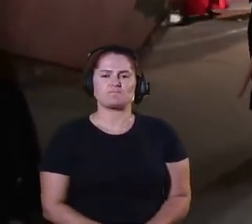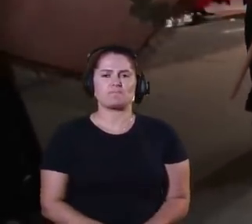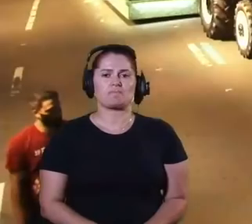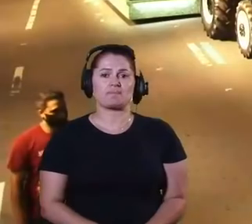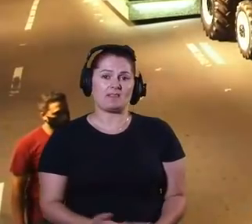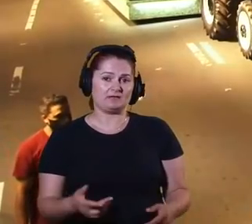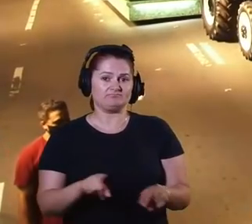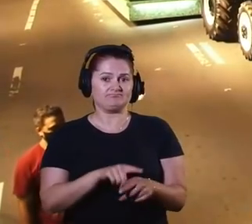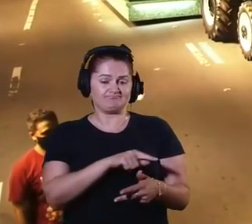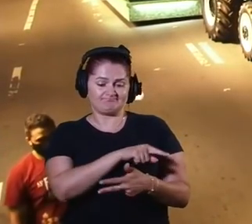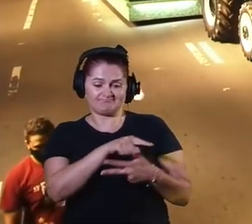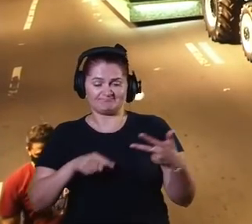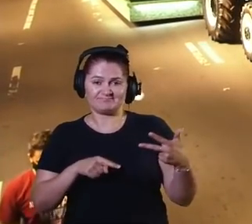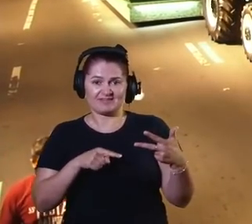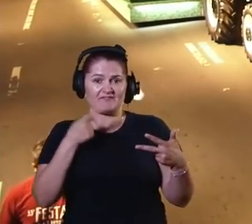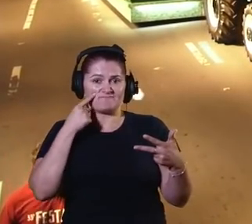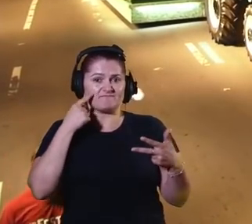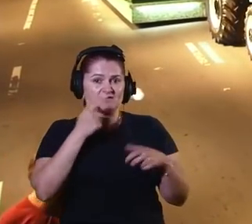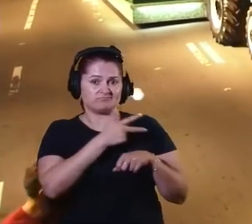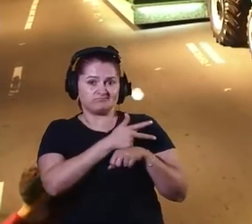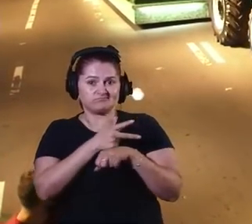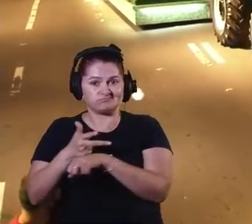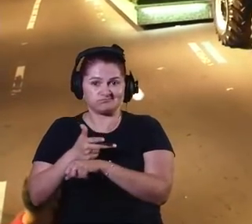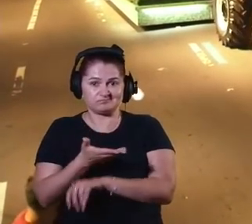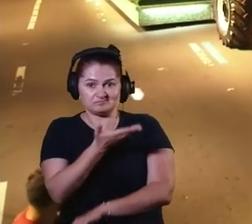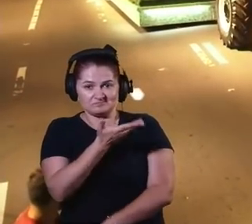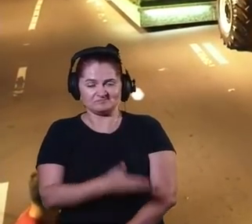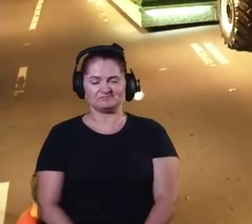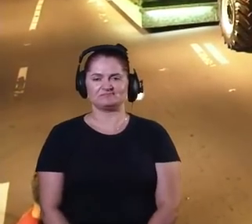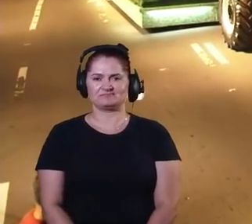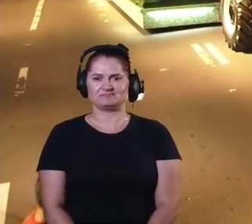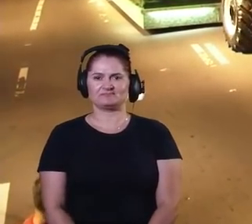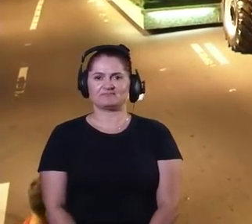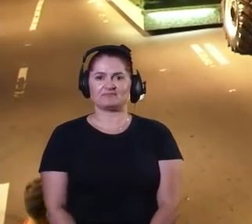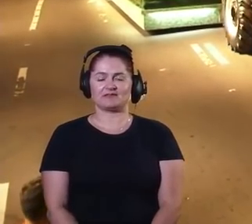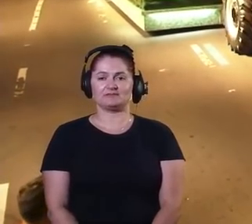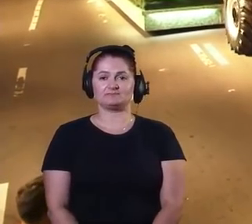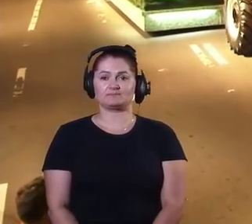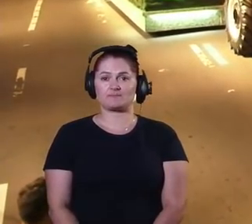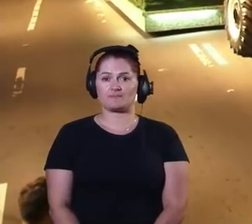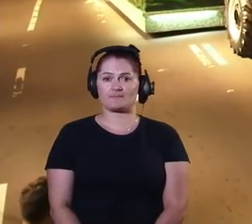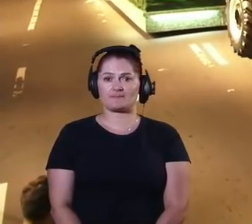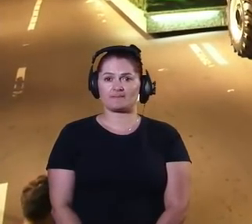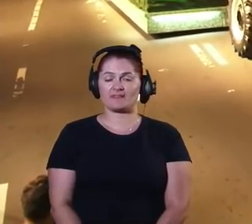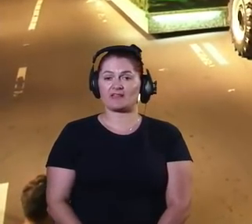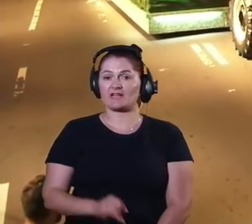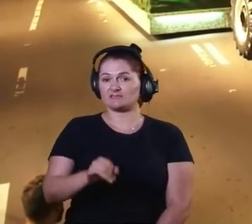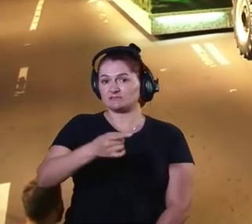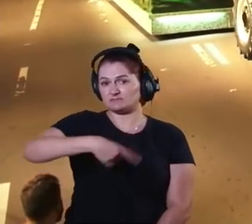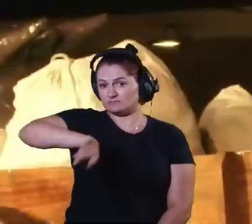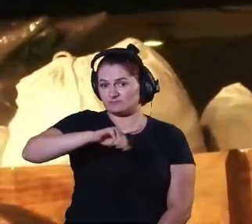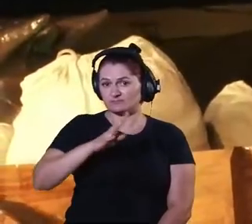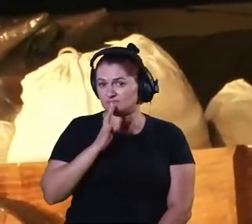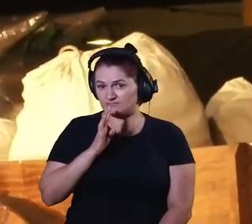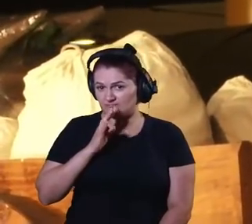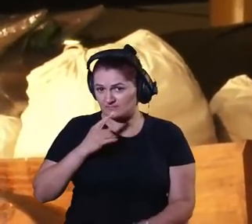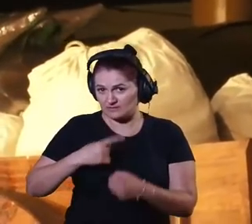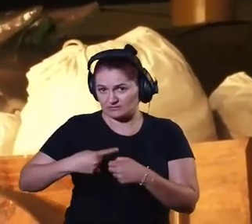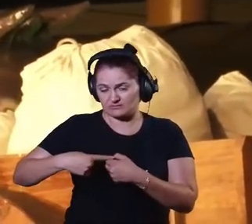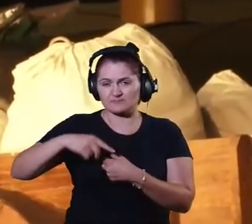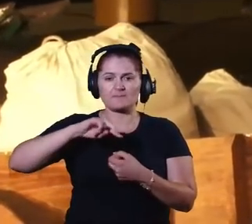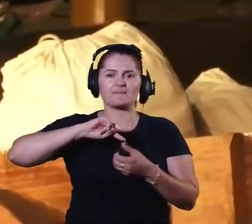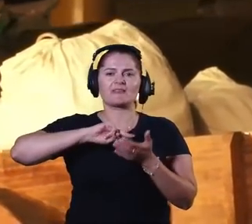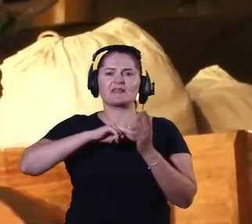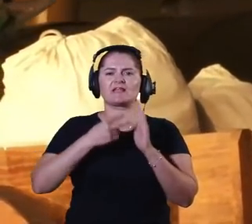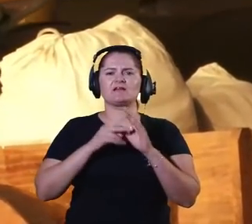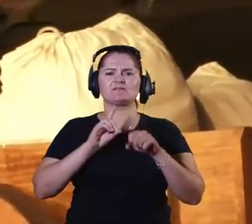Vila Seca, Criúva, no detalhe. Para quem não conhece a cidade, os nossos distritos são as regiões do